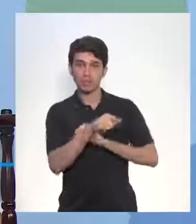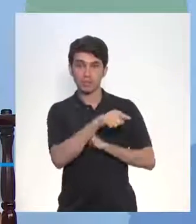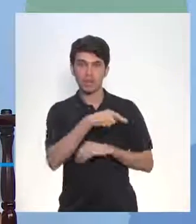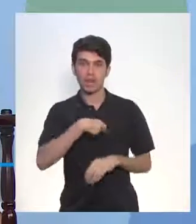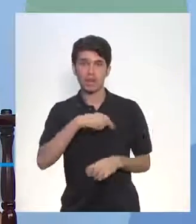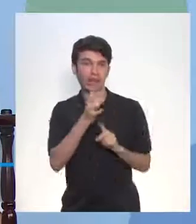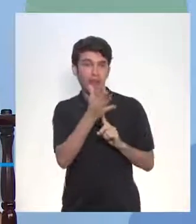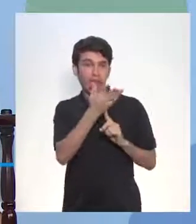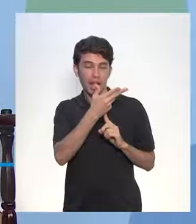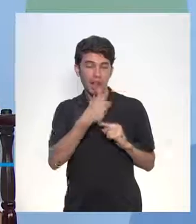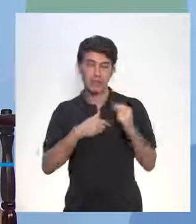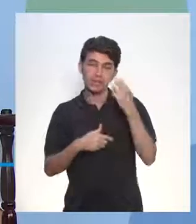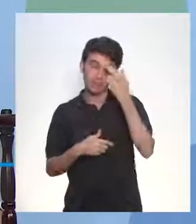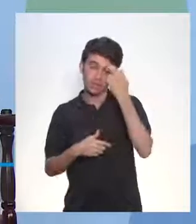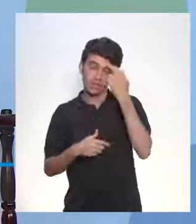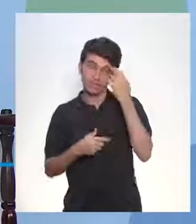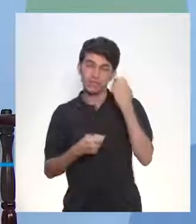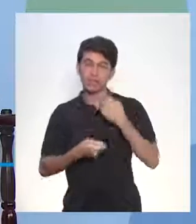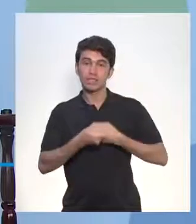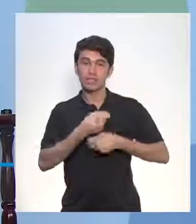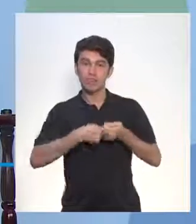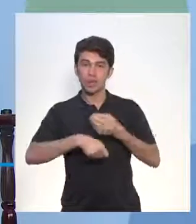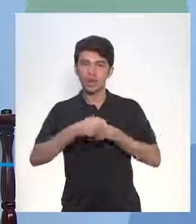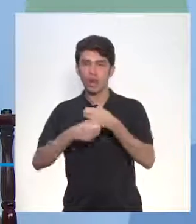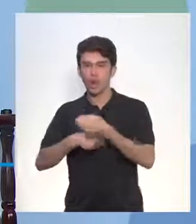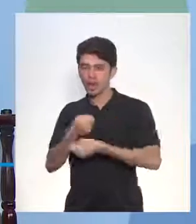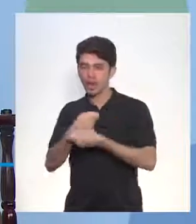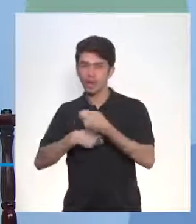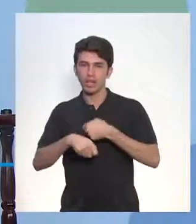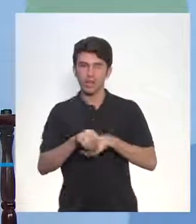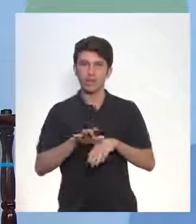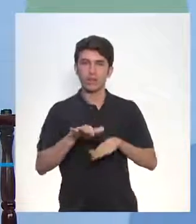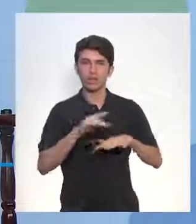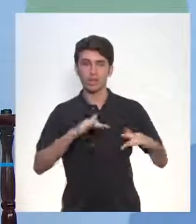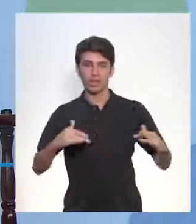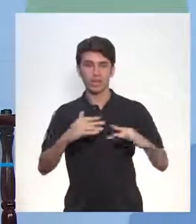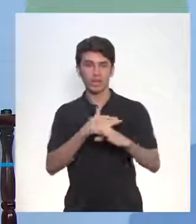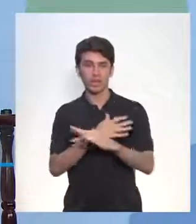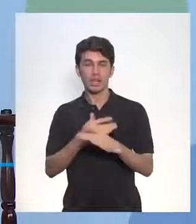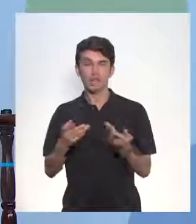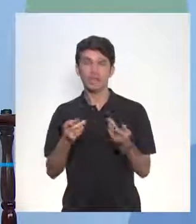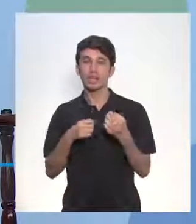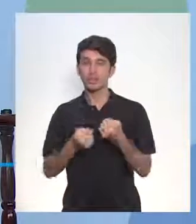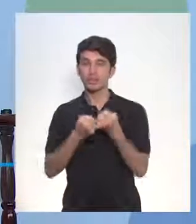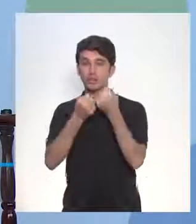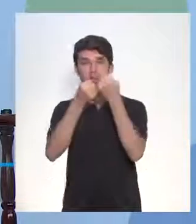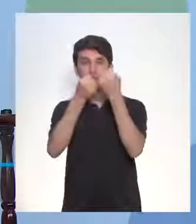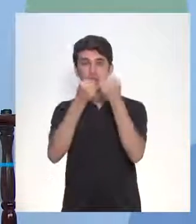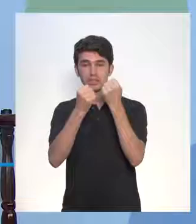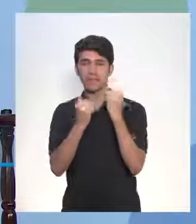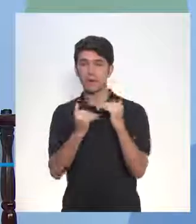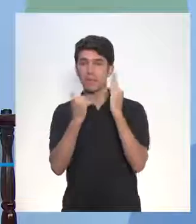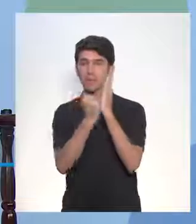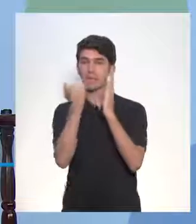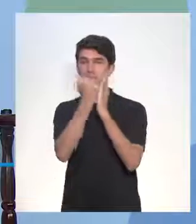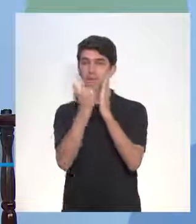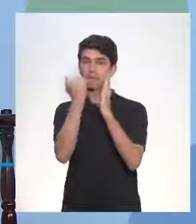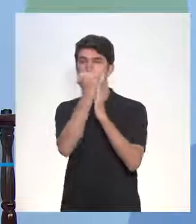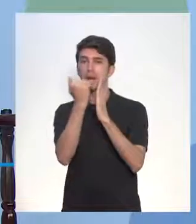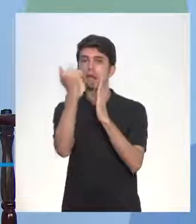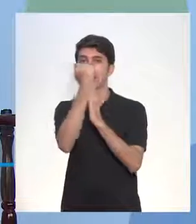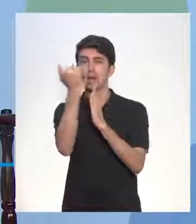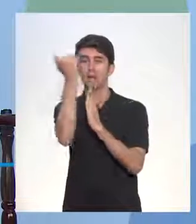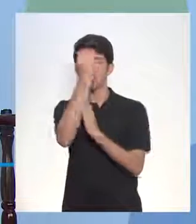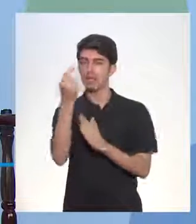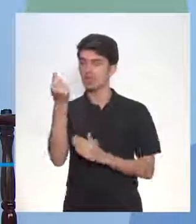estavam ali circulando nesse cenário e se fortalecendo cada vez mais e ficando cada vez